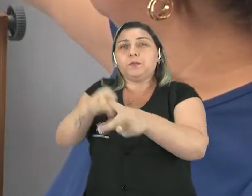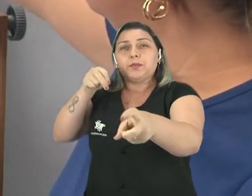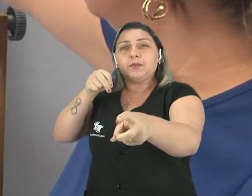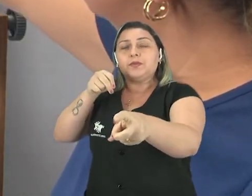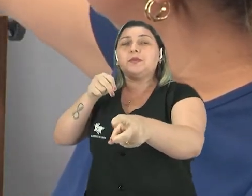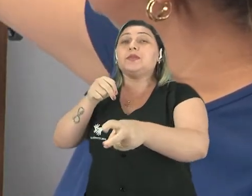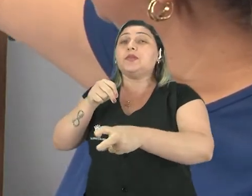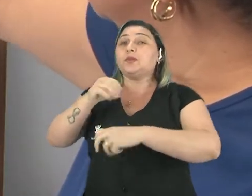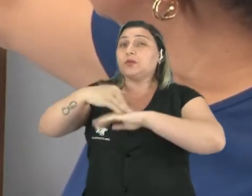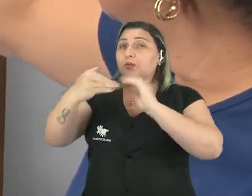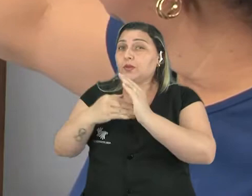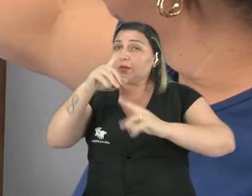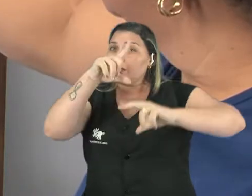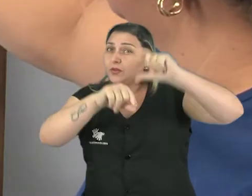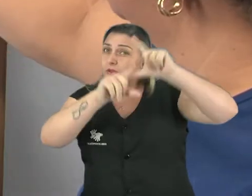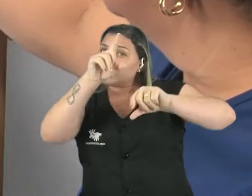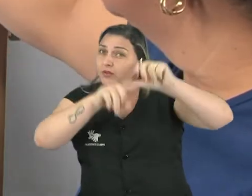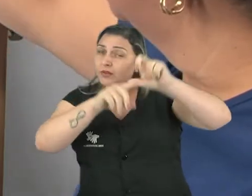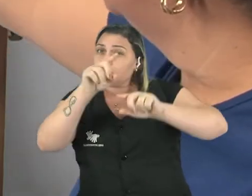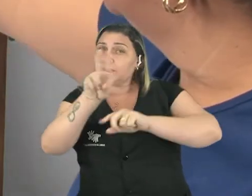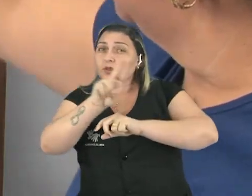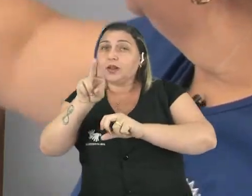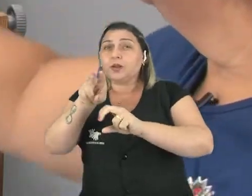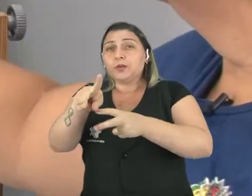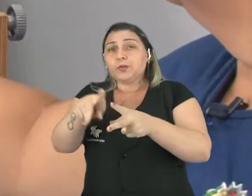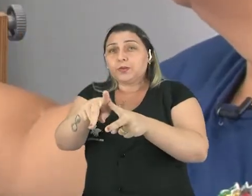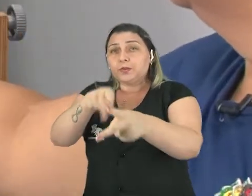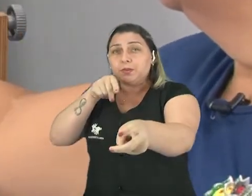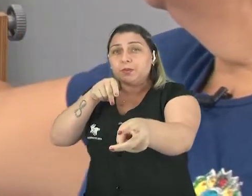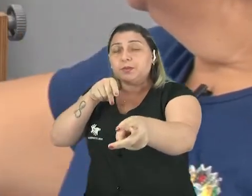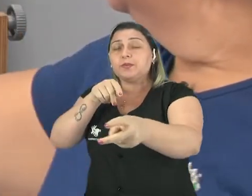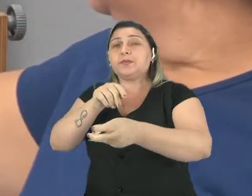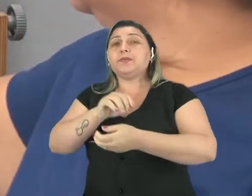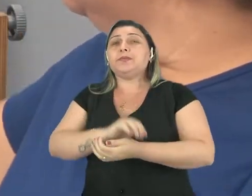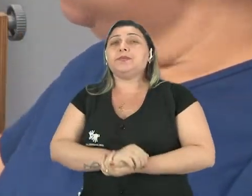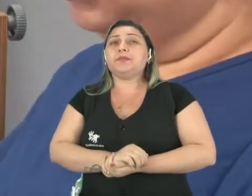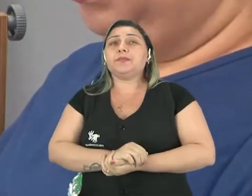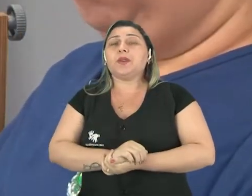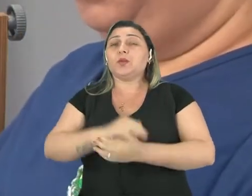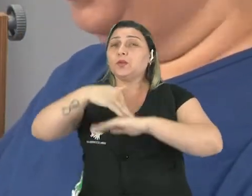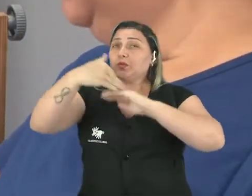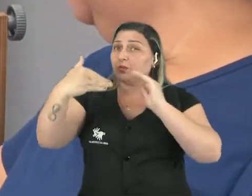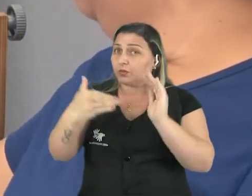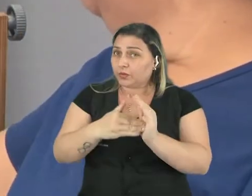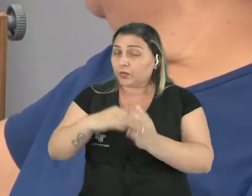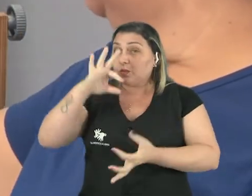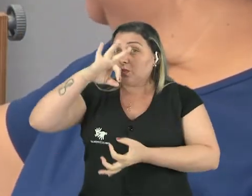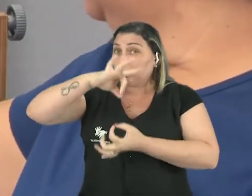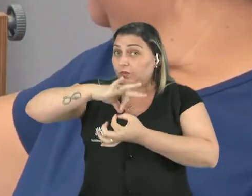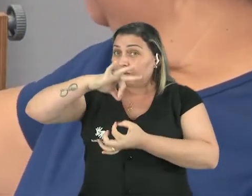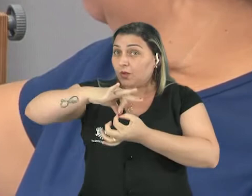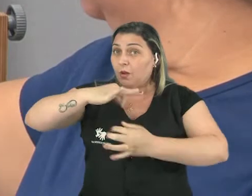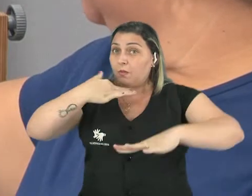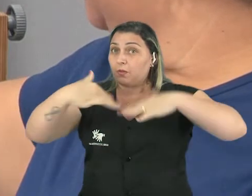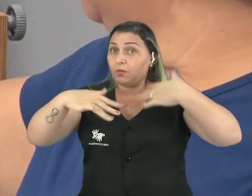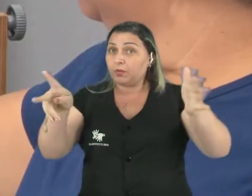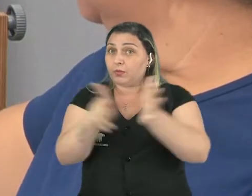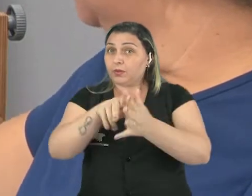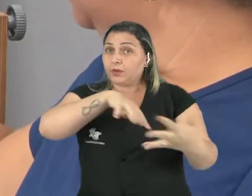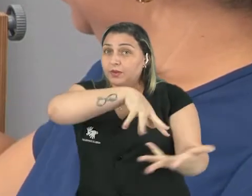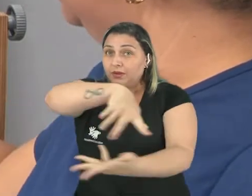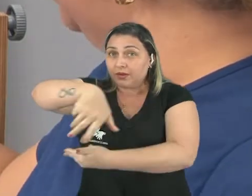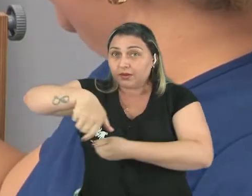Sagitário, toda essa constelação aqui é chamada de Sagitário. Isso tudo acompanha que é o movimento da Terra, ó,